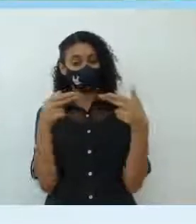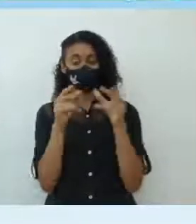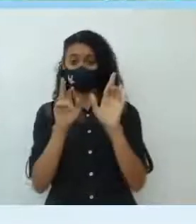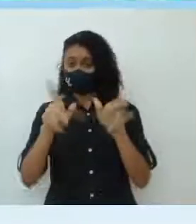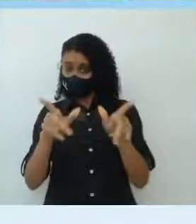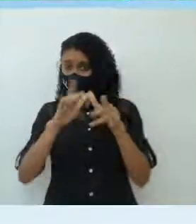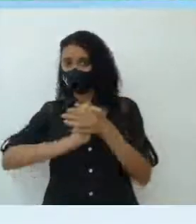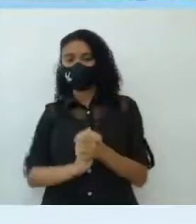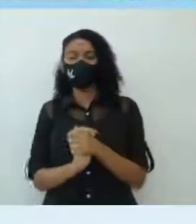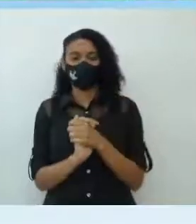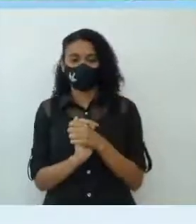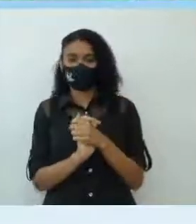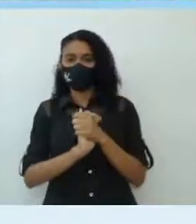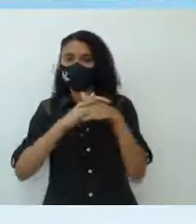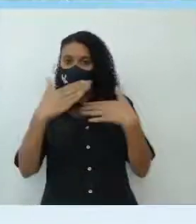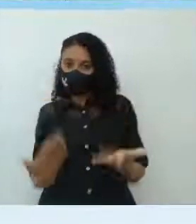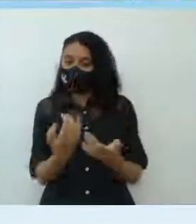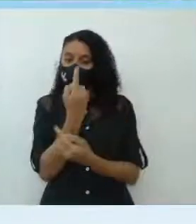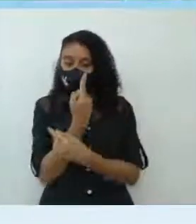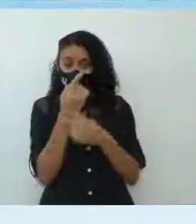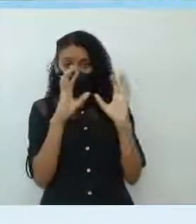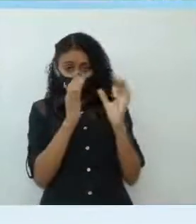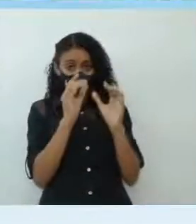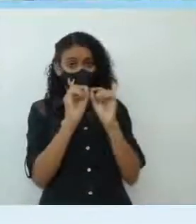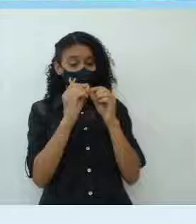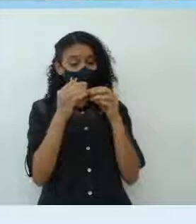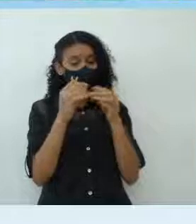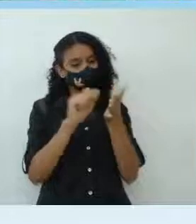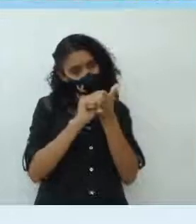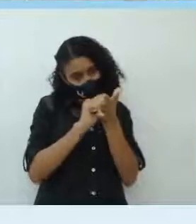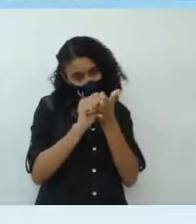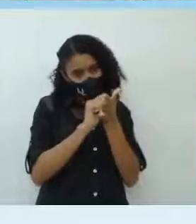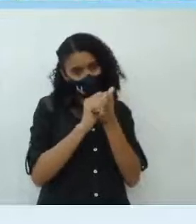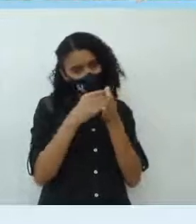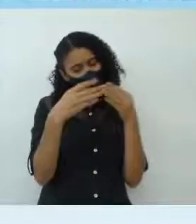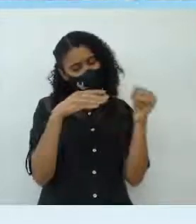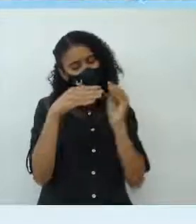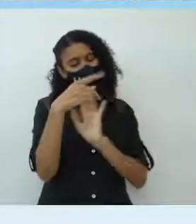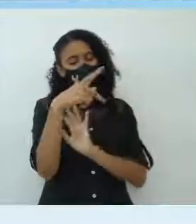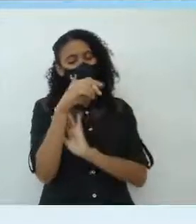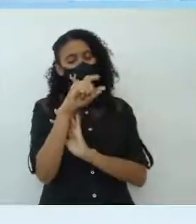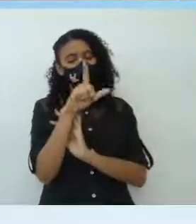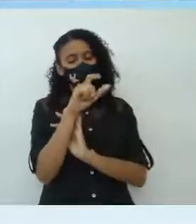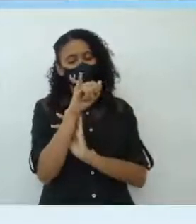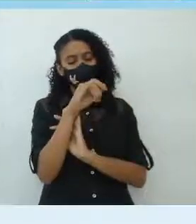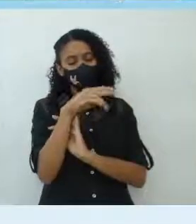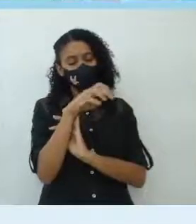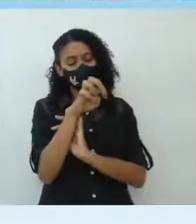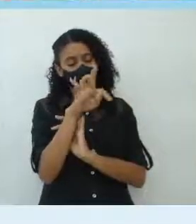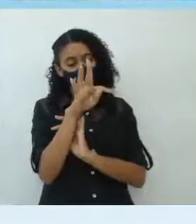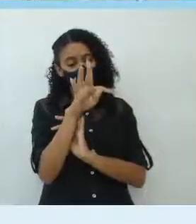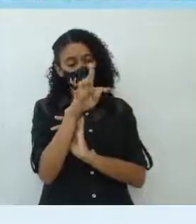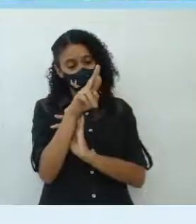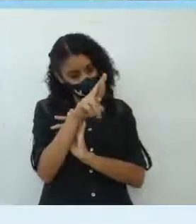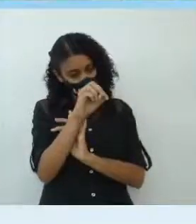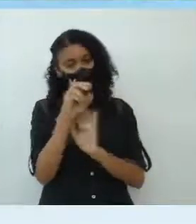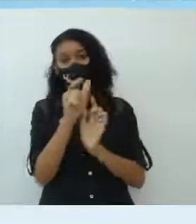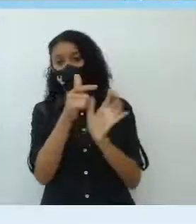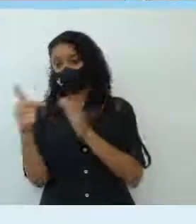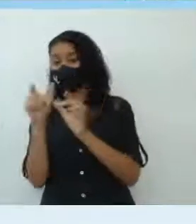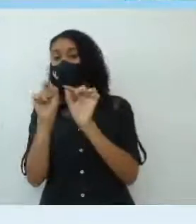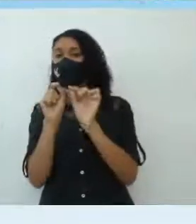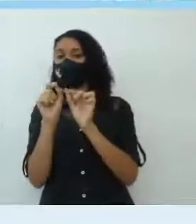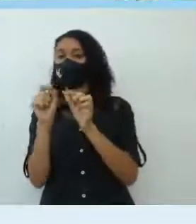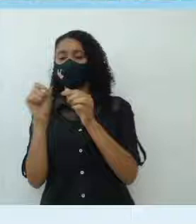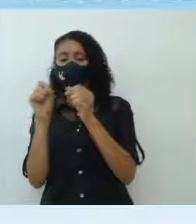materiais diferentes. Então uma é de borracha, um polímero, enquanto que a outra é de metal. Poderia ser um